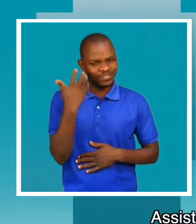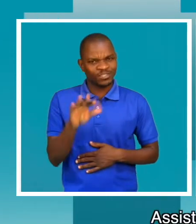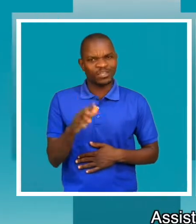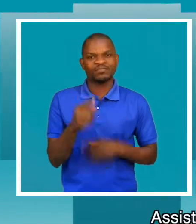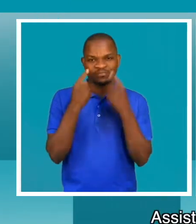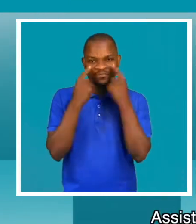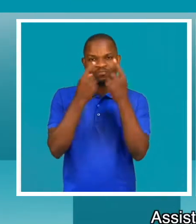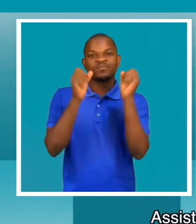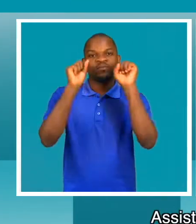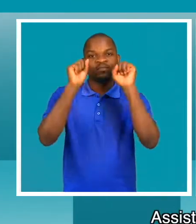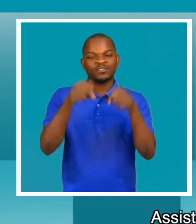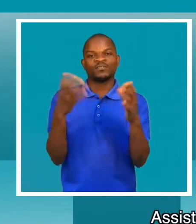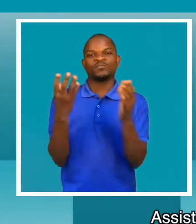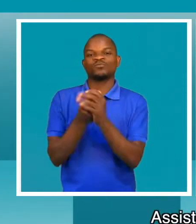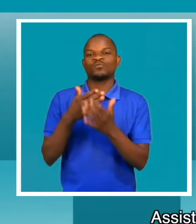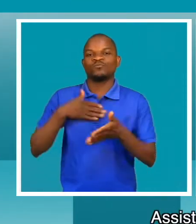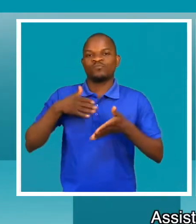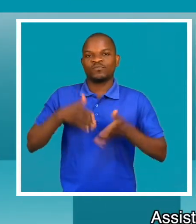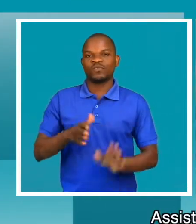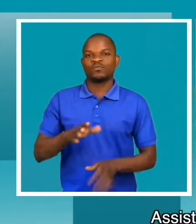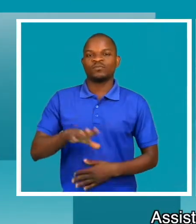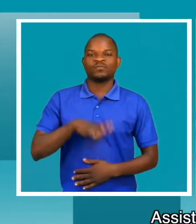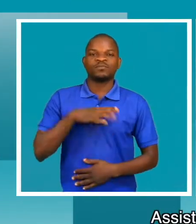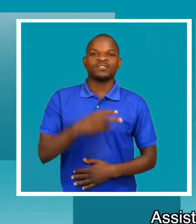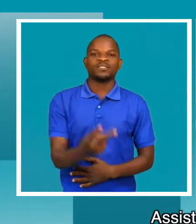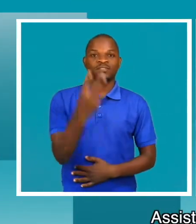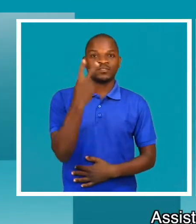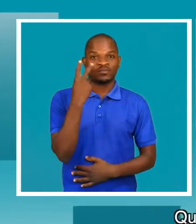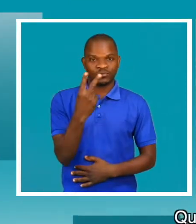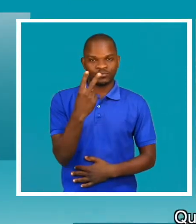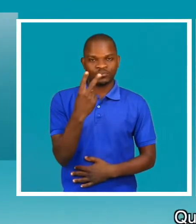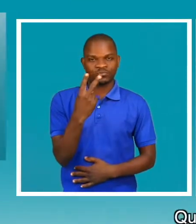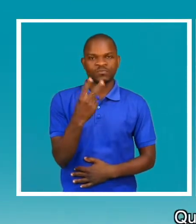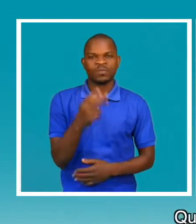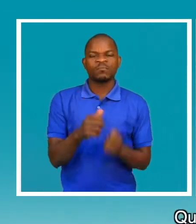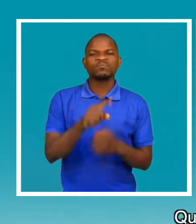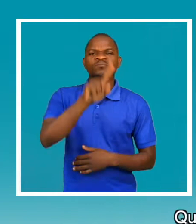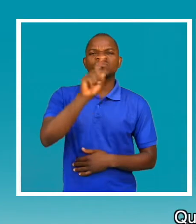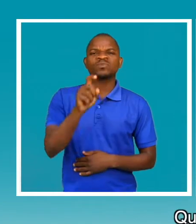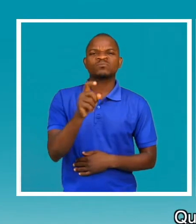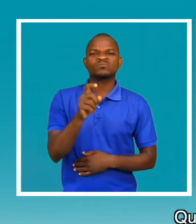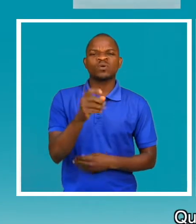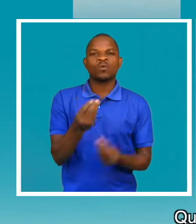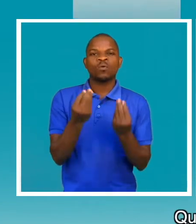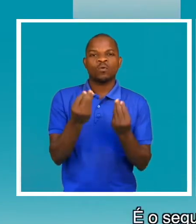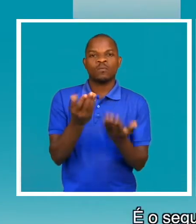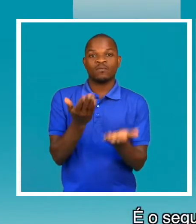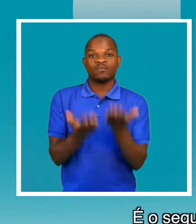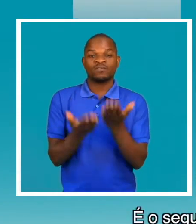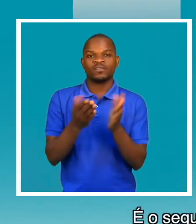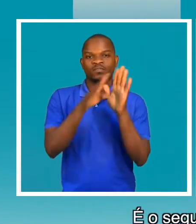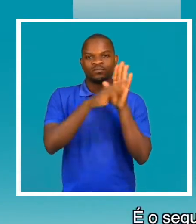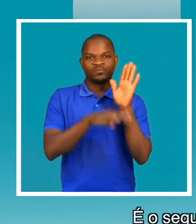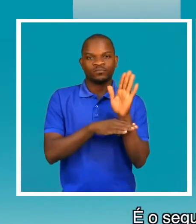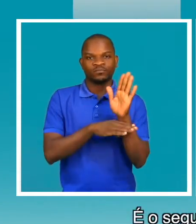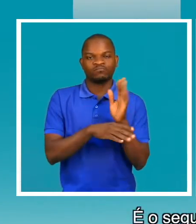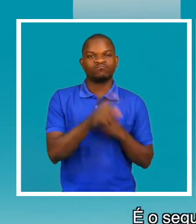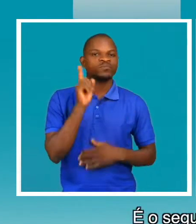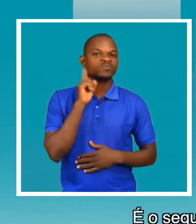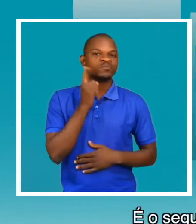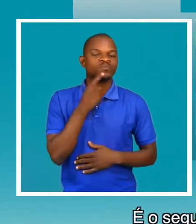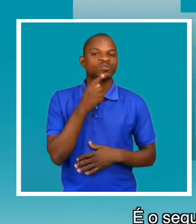Assisto, até inclusive assisto com meu filho de 2 anos de idade, sim. Como, o que acha do programa? É o